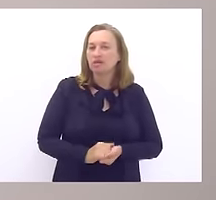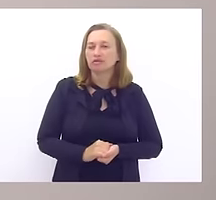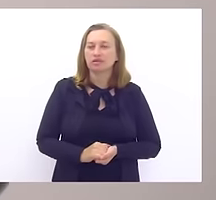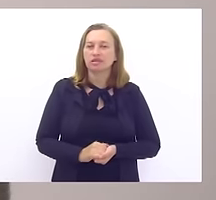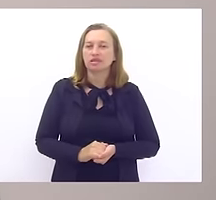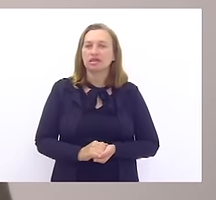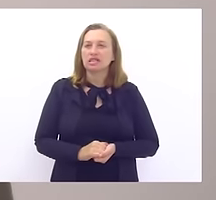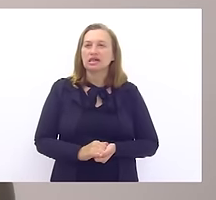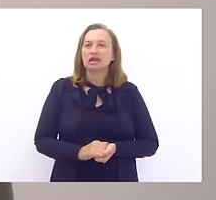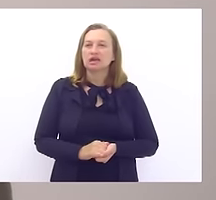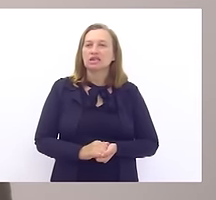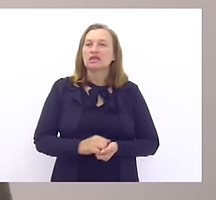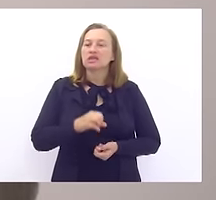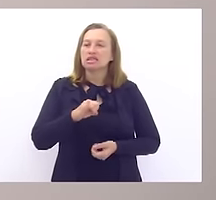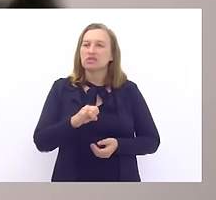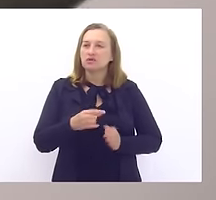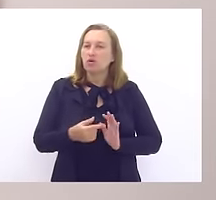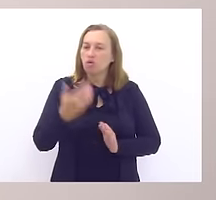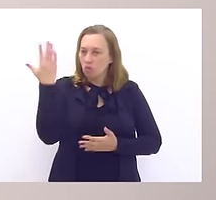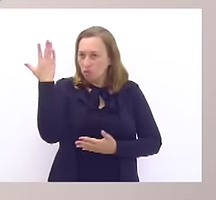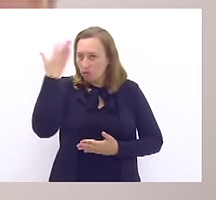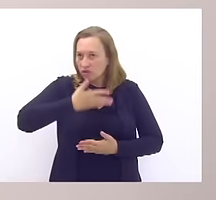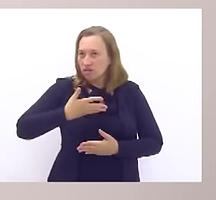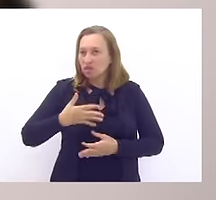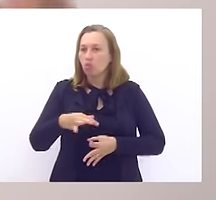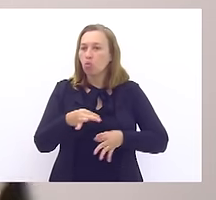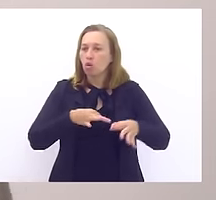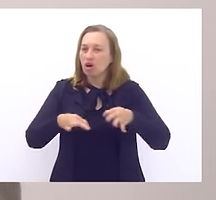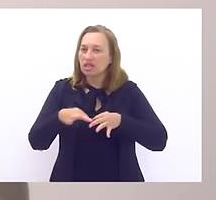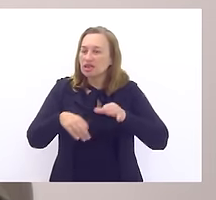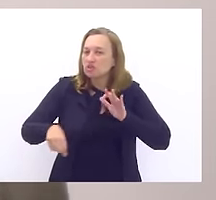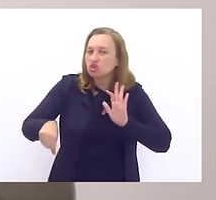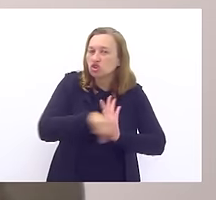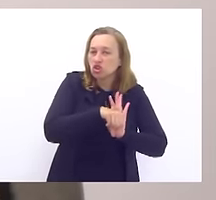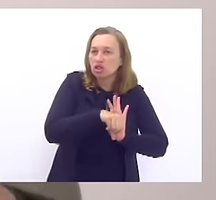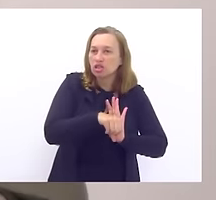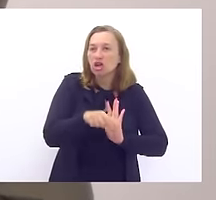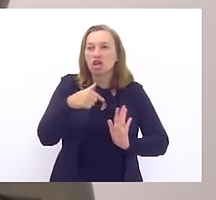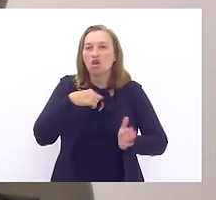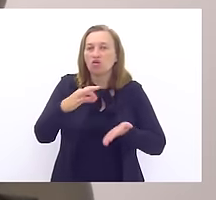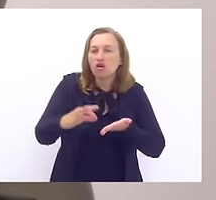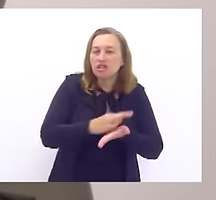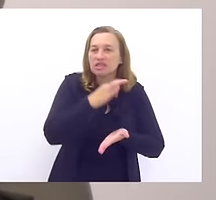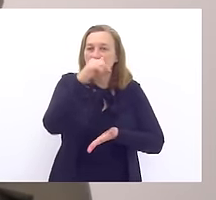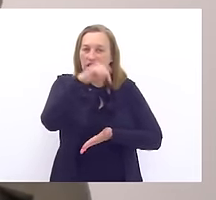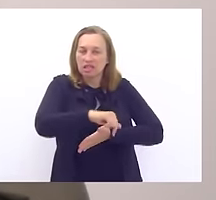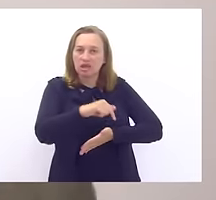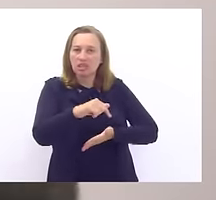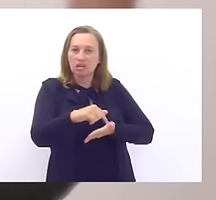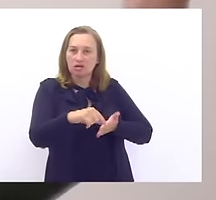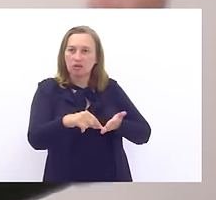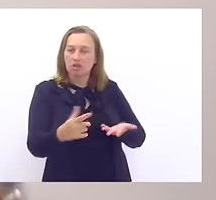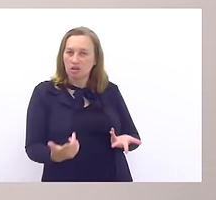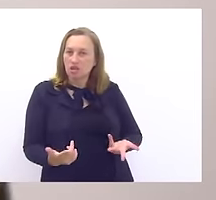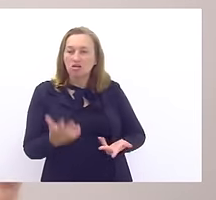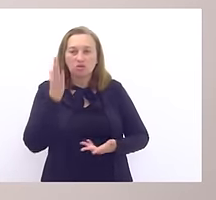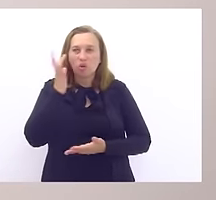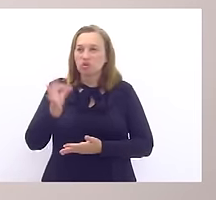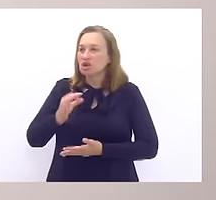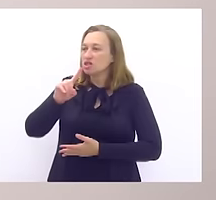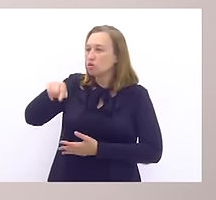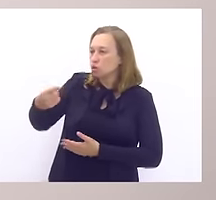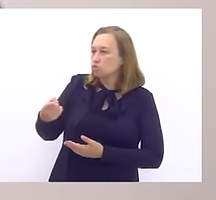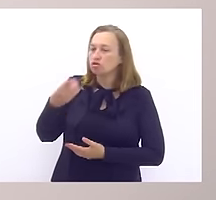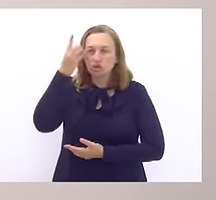se caso isso for constatado que há uma organização criminosa eu vou assinar queixa-crime eu não sei se os nobres